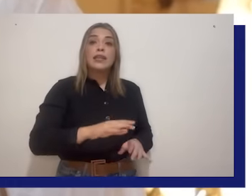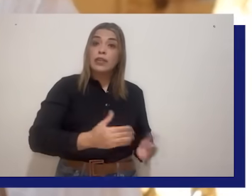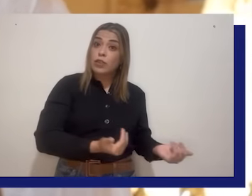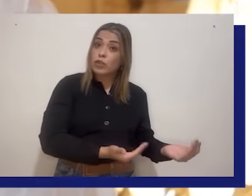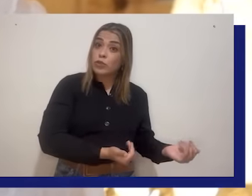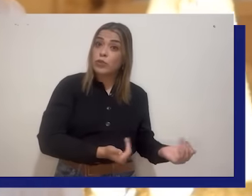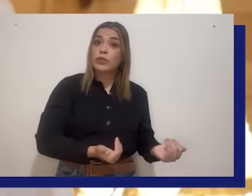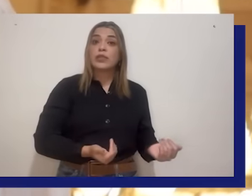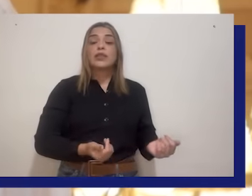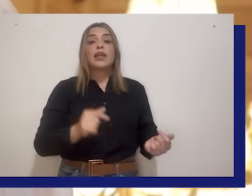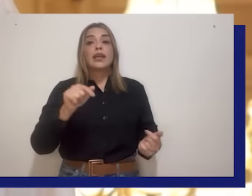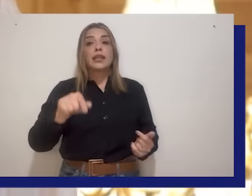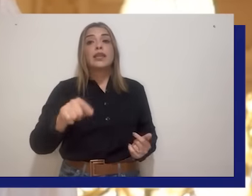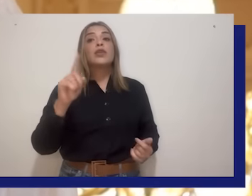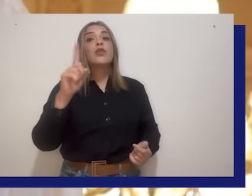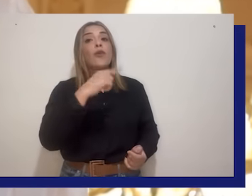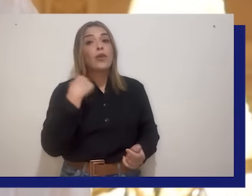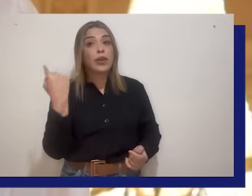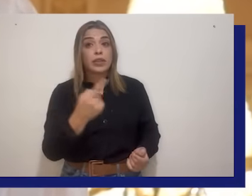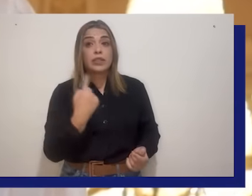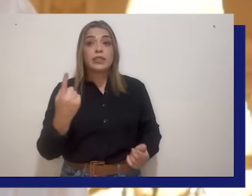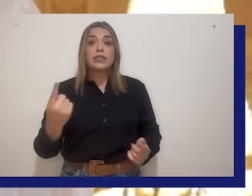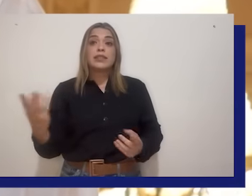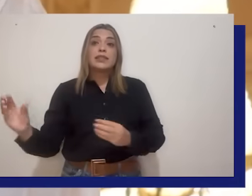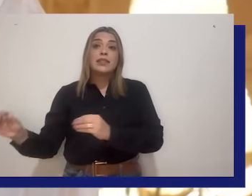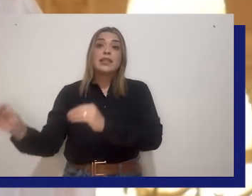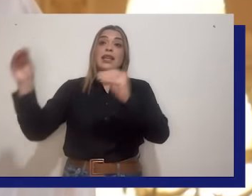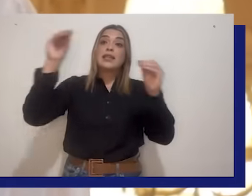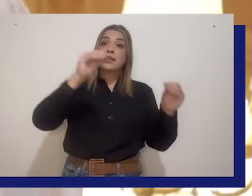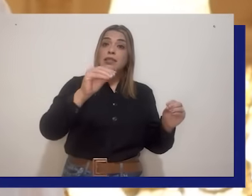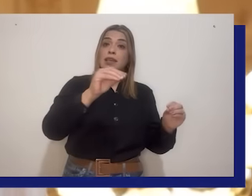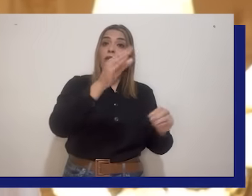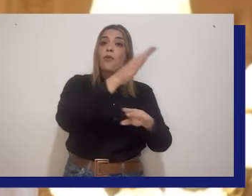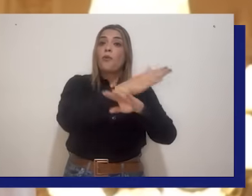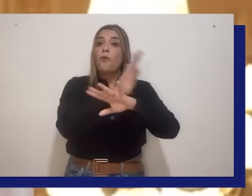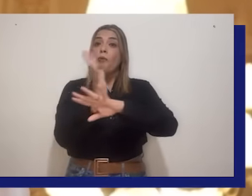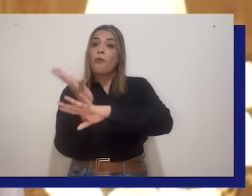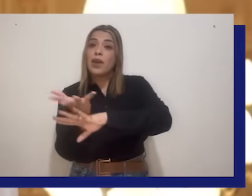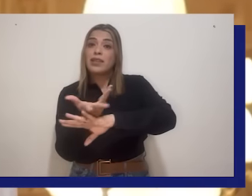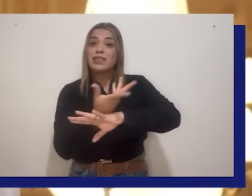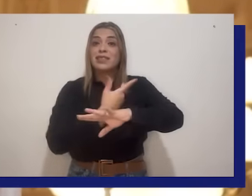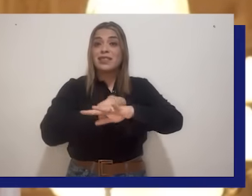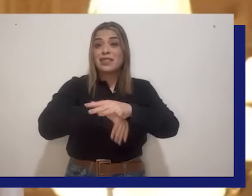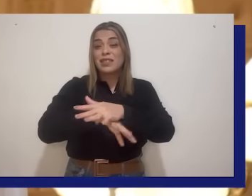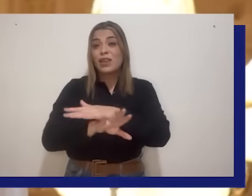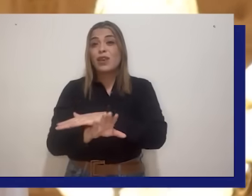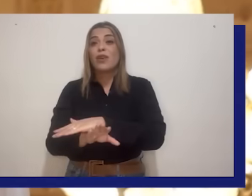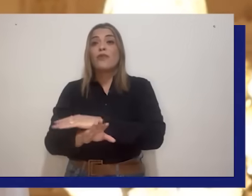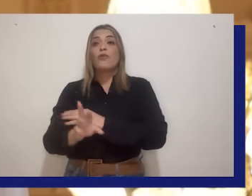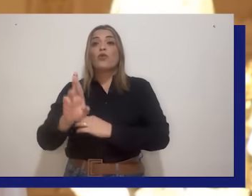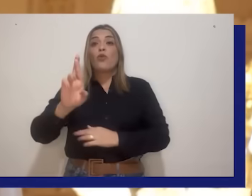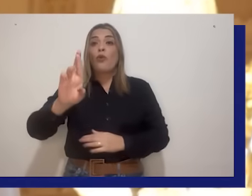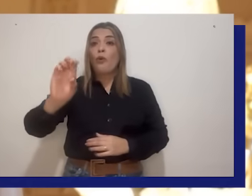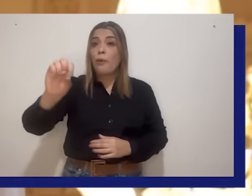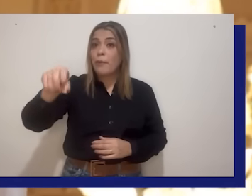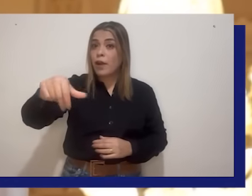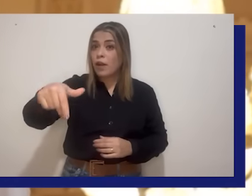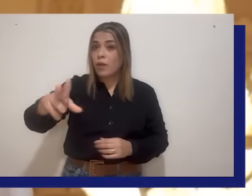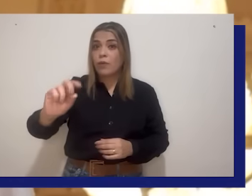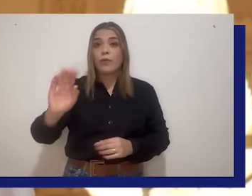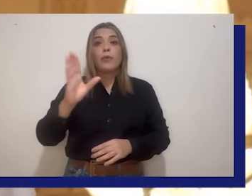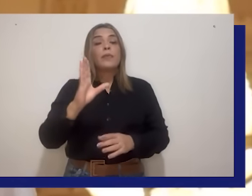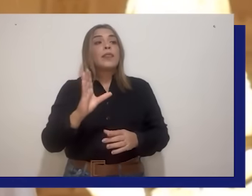conseguimos trazer o acervo da Romão Duarte com o propósito de mostrar todo o histórico daquelas crianças que